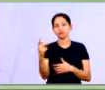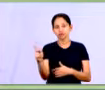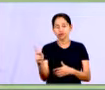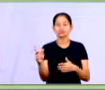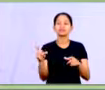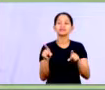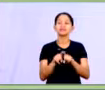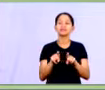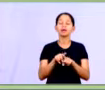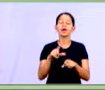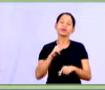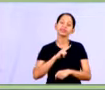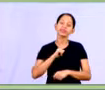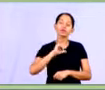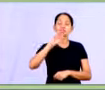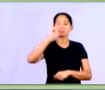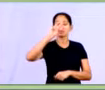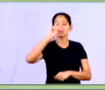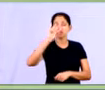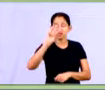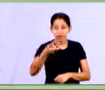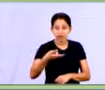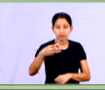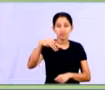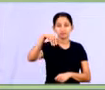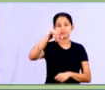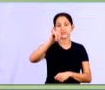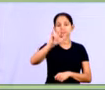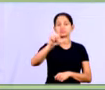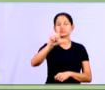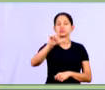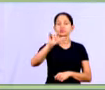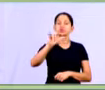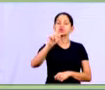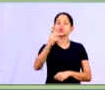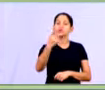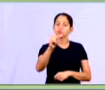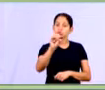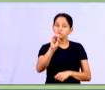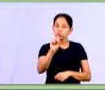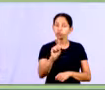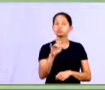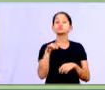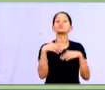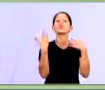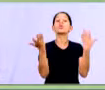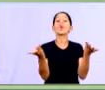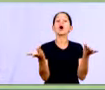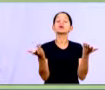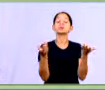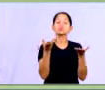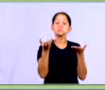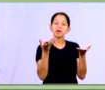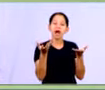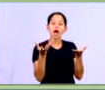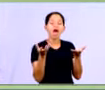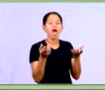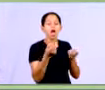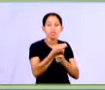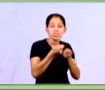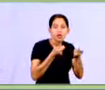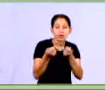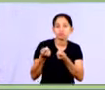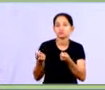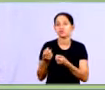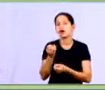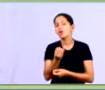tenho 3 milhões de reais e quero investir. Então, nessa situação que você quer investir, significa o tanto que você